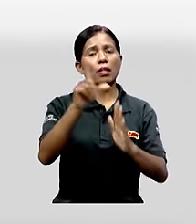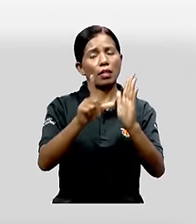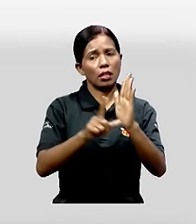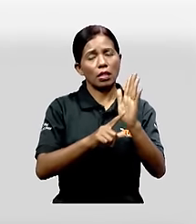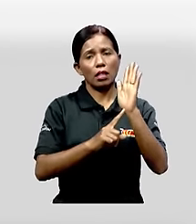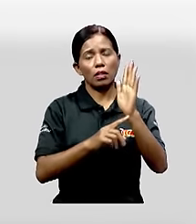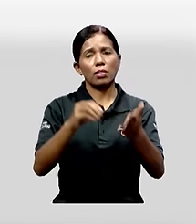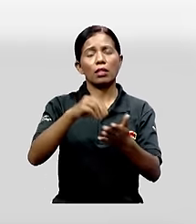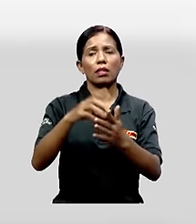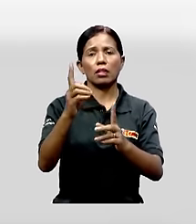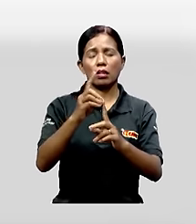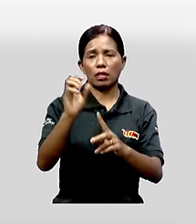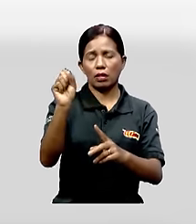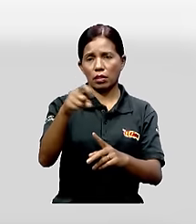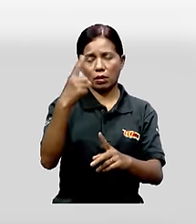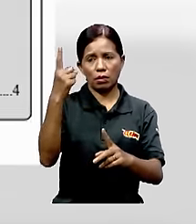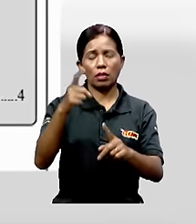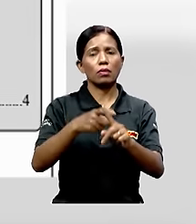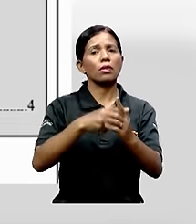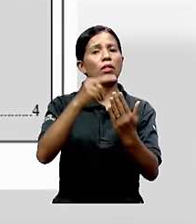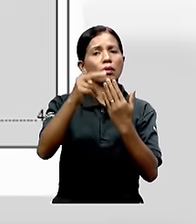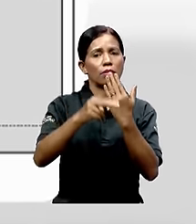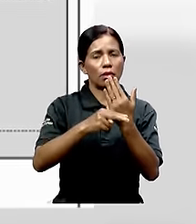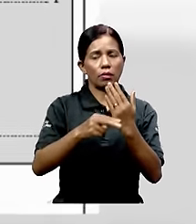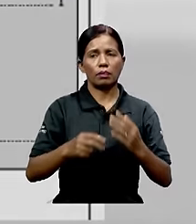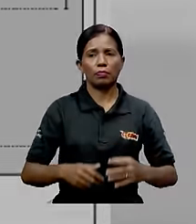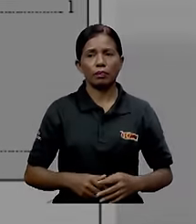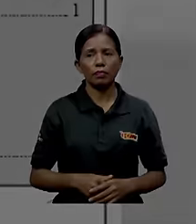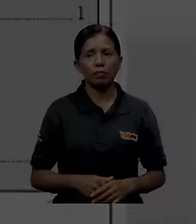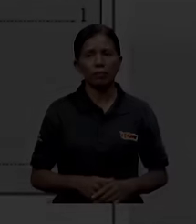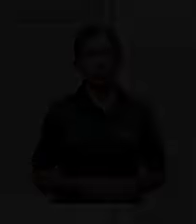vigor e a loro sanure seguida fulano novembro. Equipa cobertura, Ziemen.